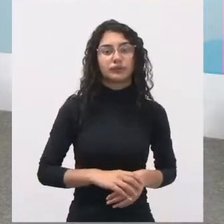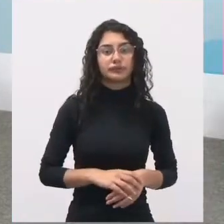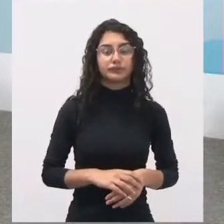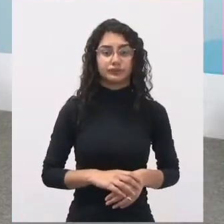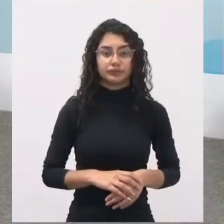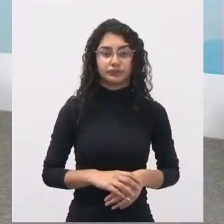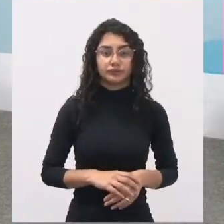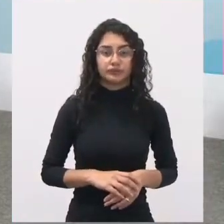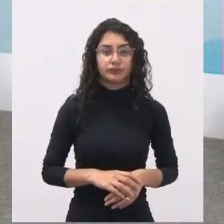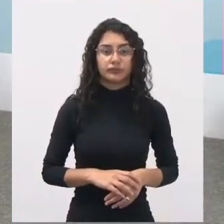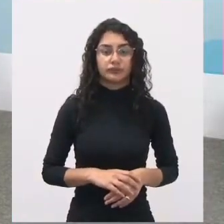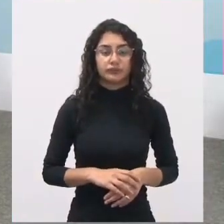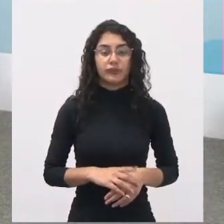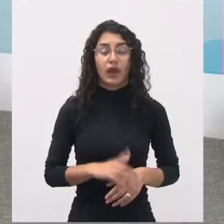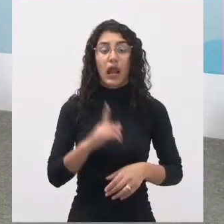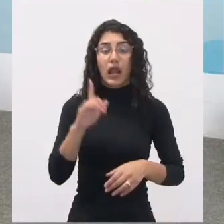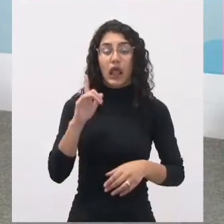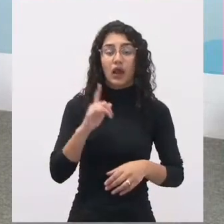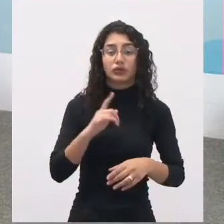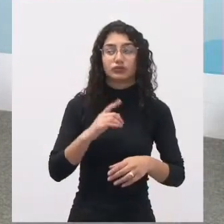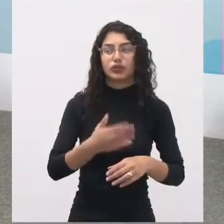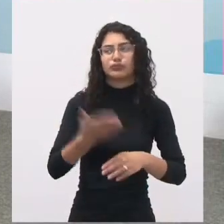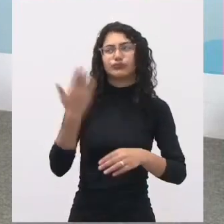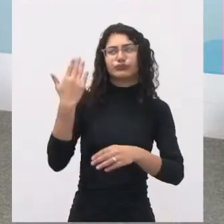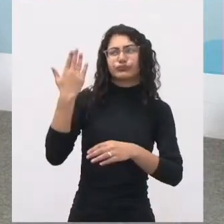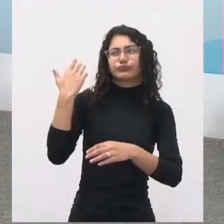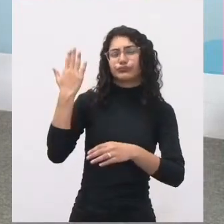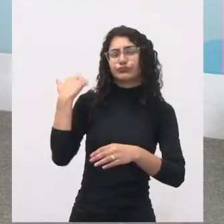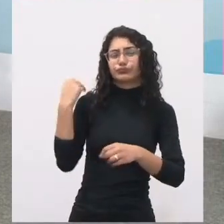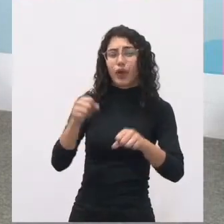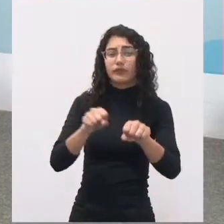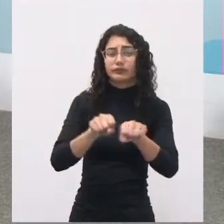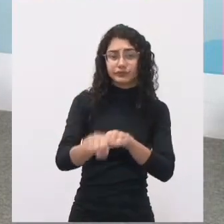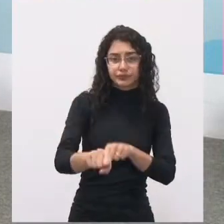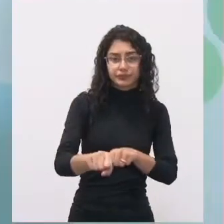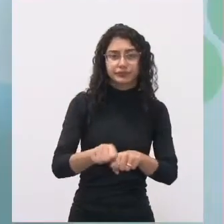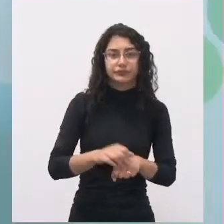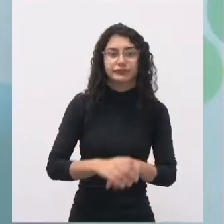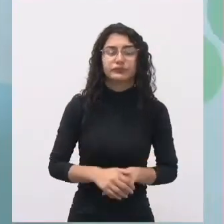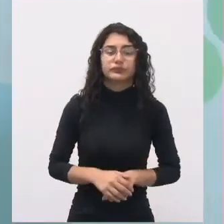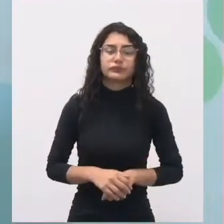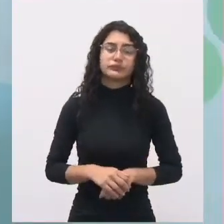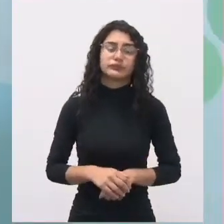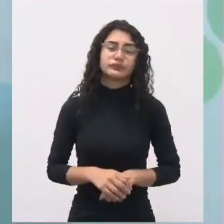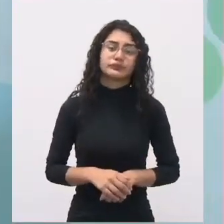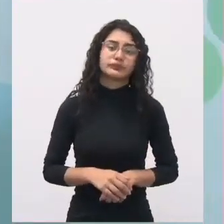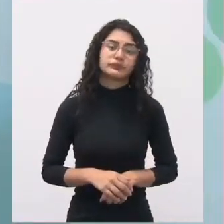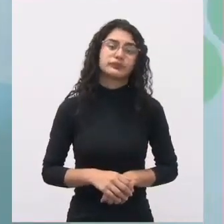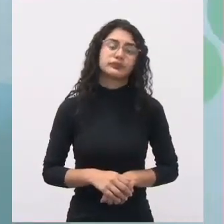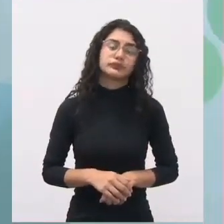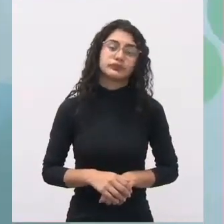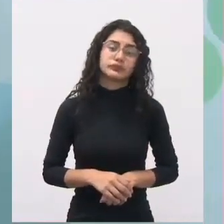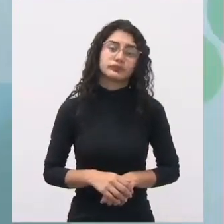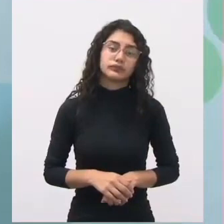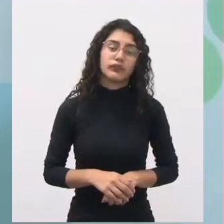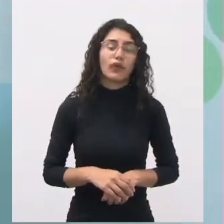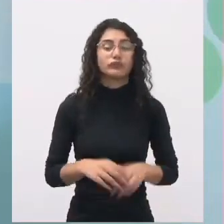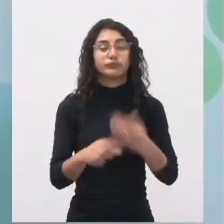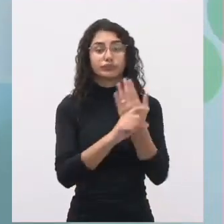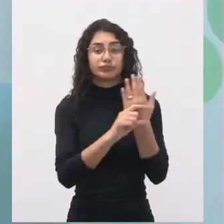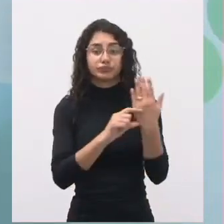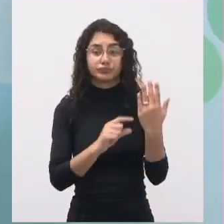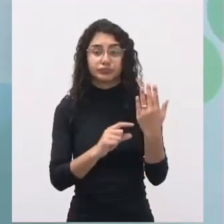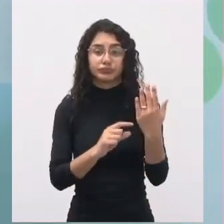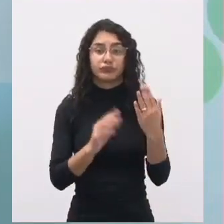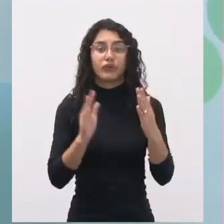indícios, né, lá do começo da minha formação, que eu li alguns textos relacionados a alguns autores, hoje eu tenho